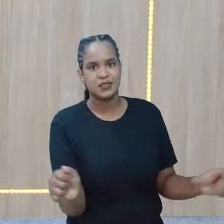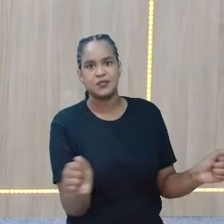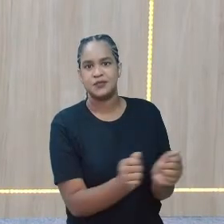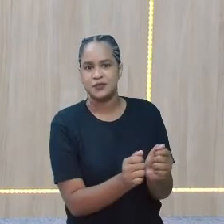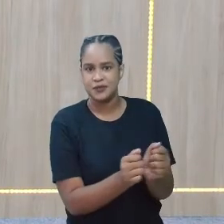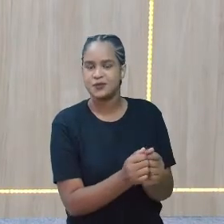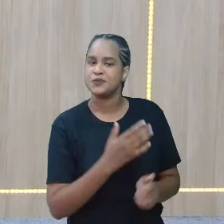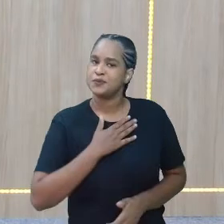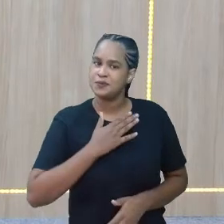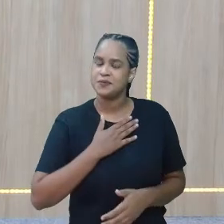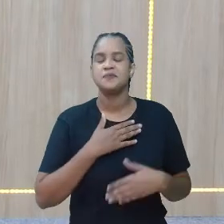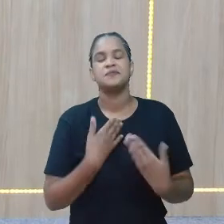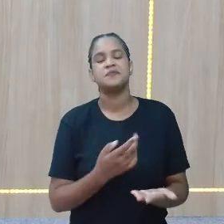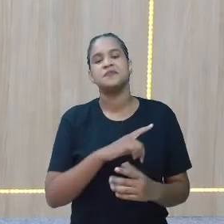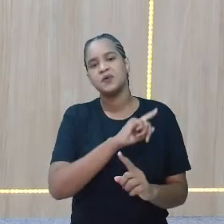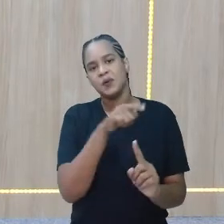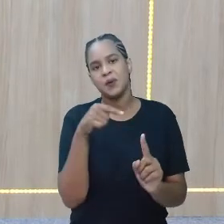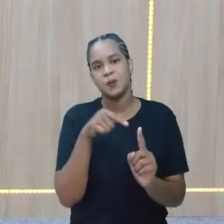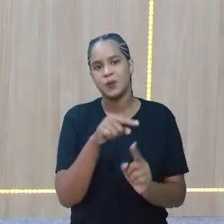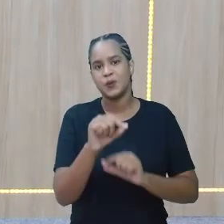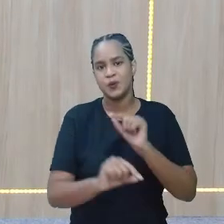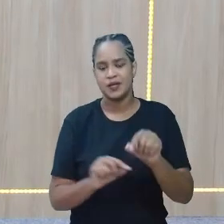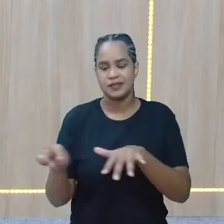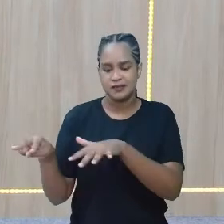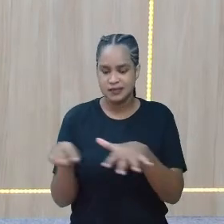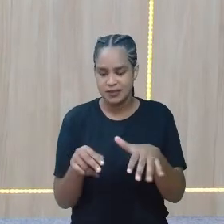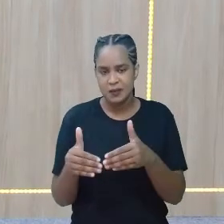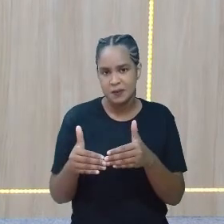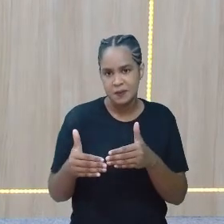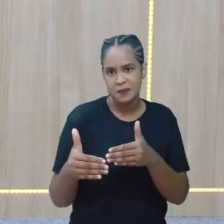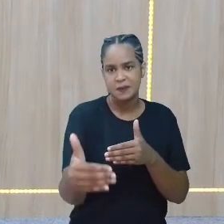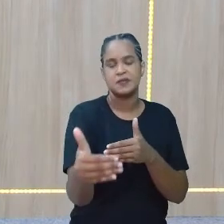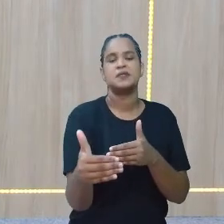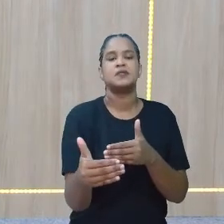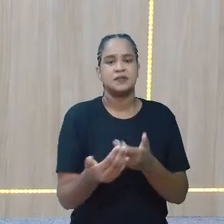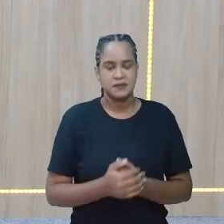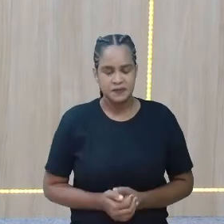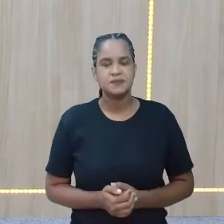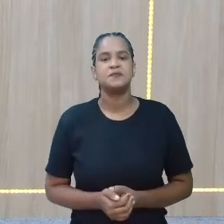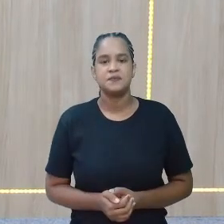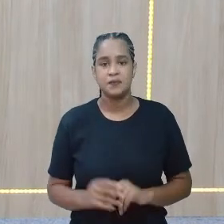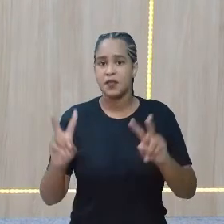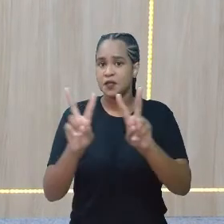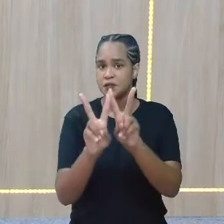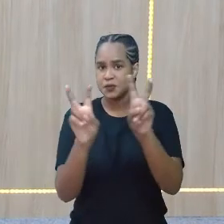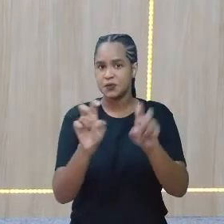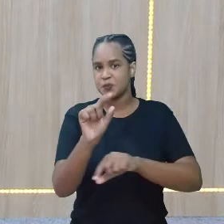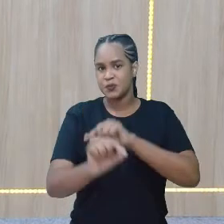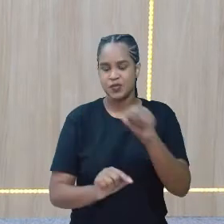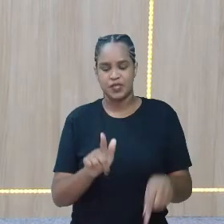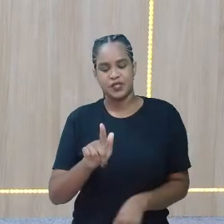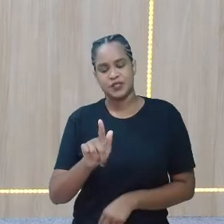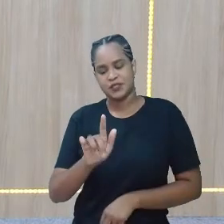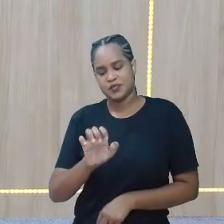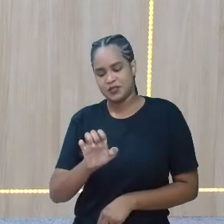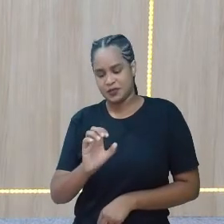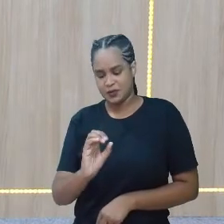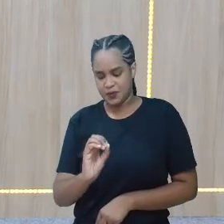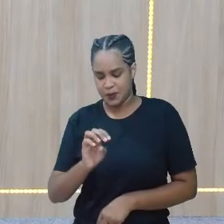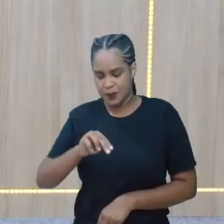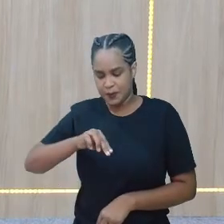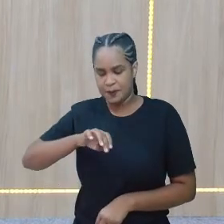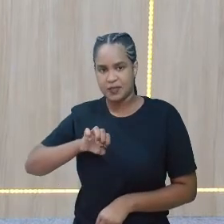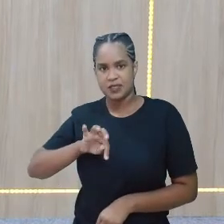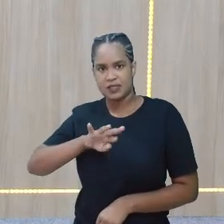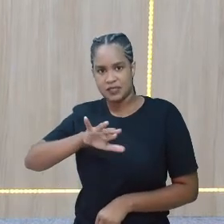gente vivenciar mais uma semana, tá, da trilha. Vamos falar aí sobre geometria plana, tá? O